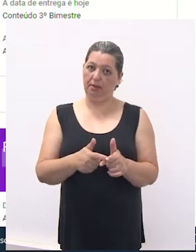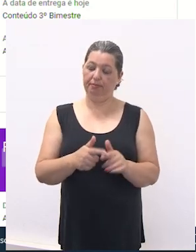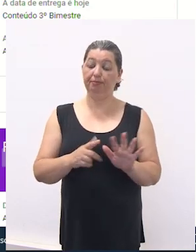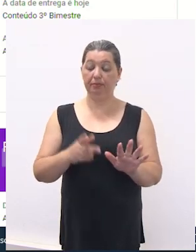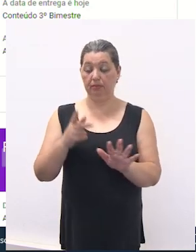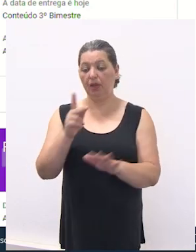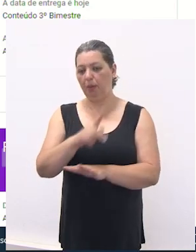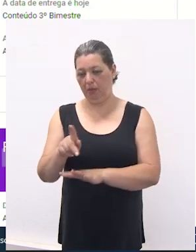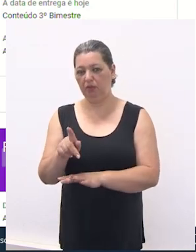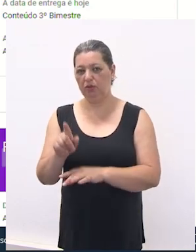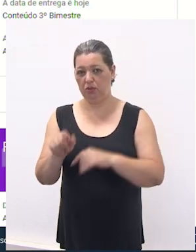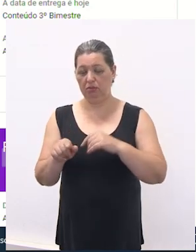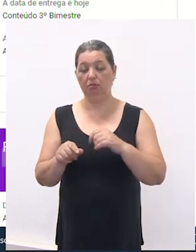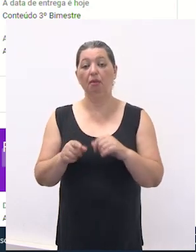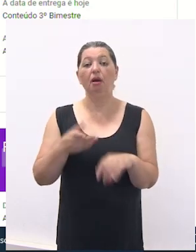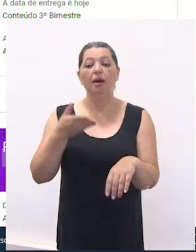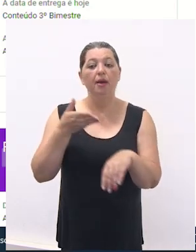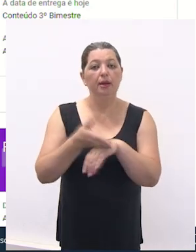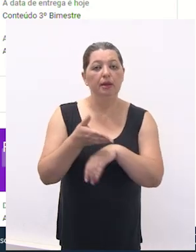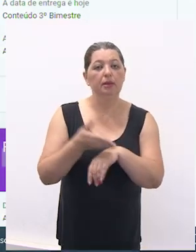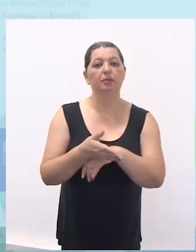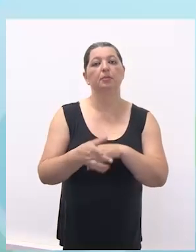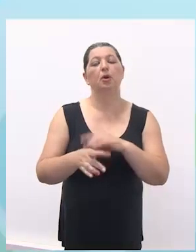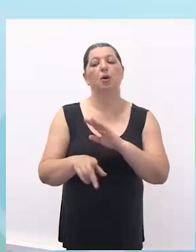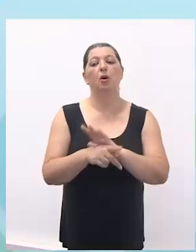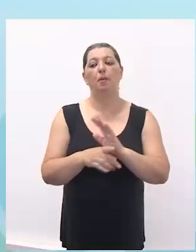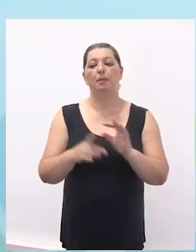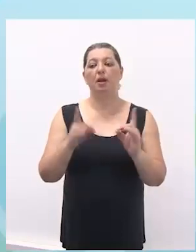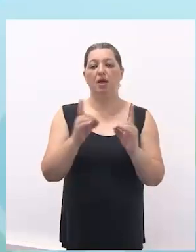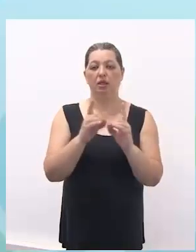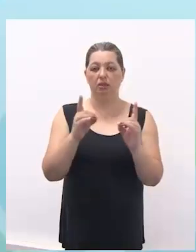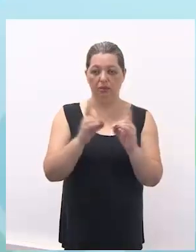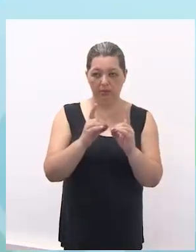eu já vou dizer, entra lá no